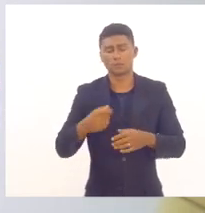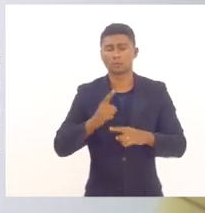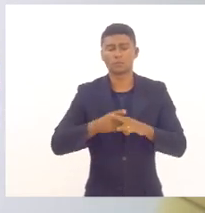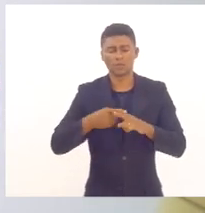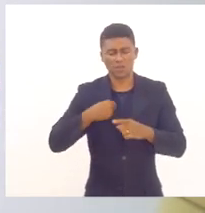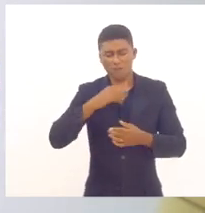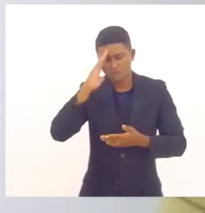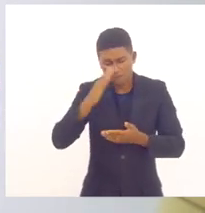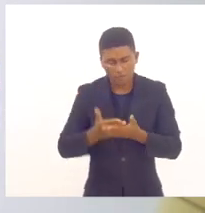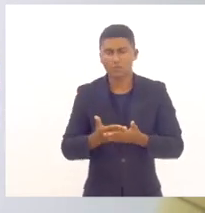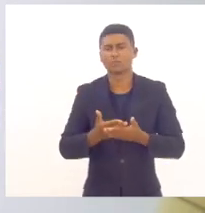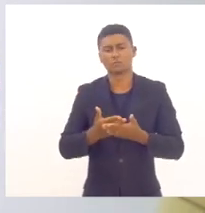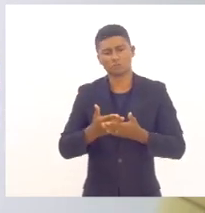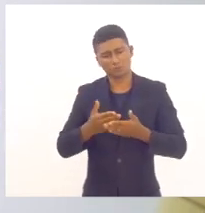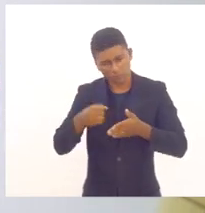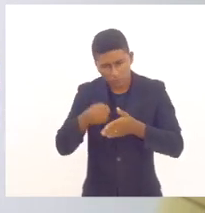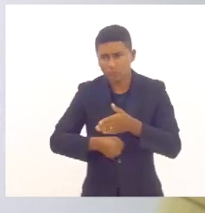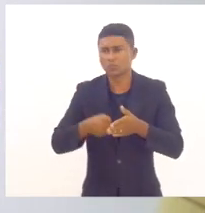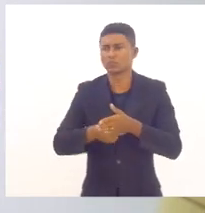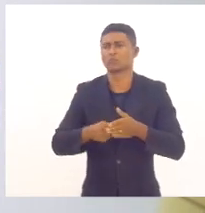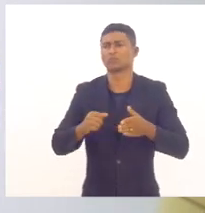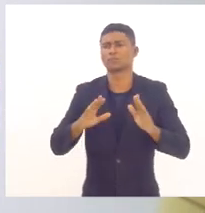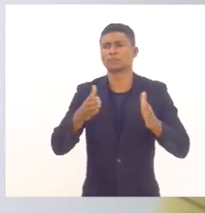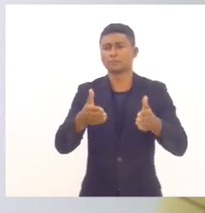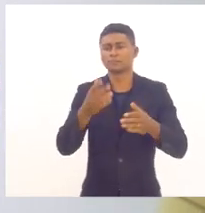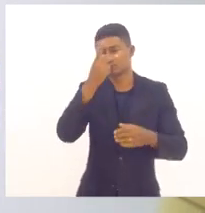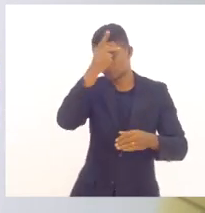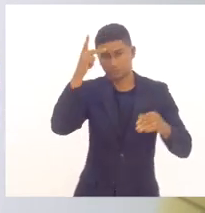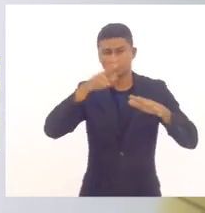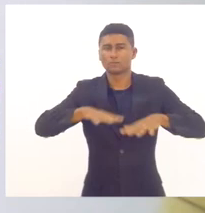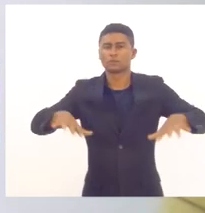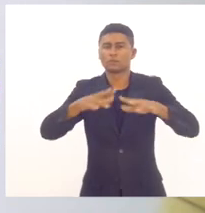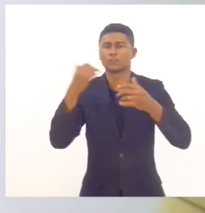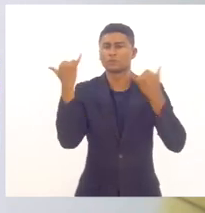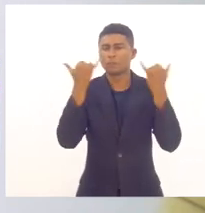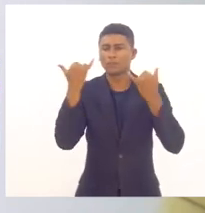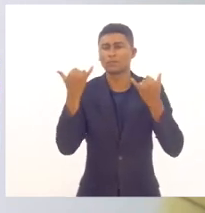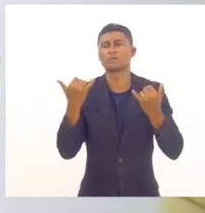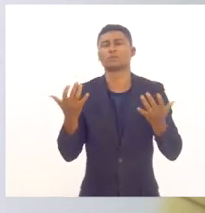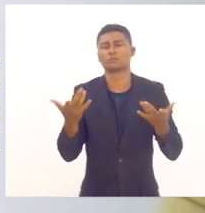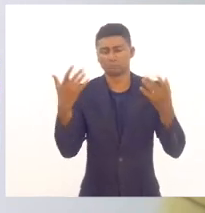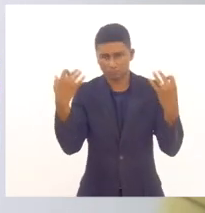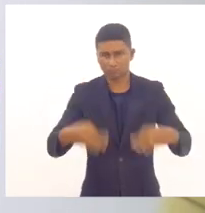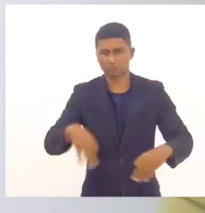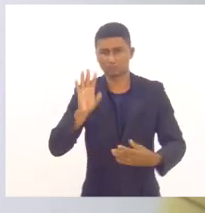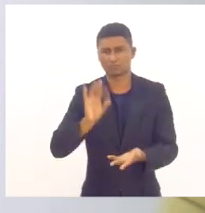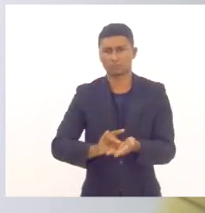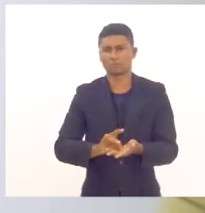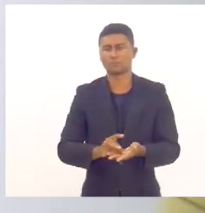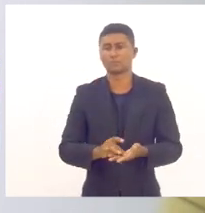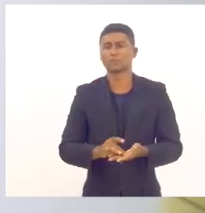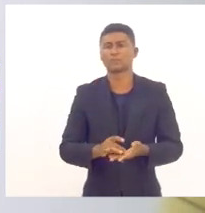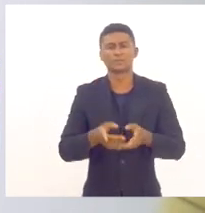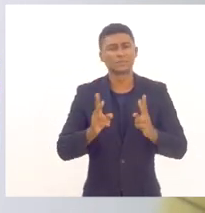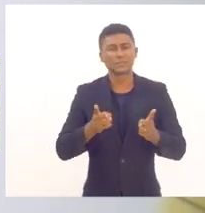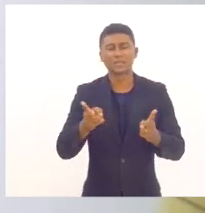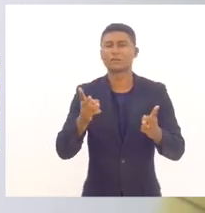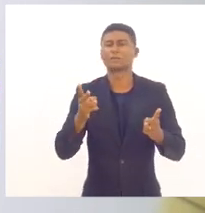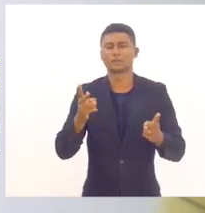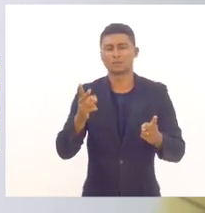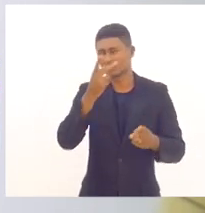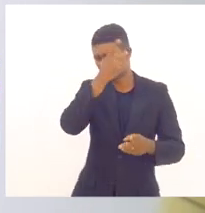acredito e lutando para que todo mundo tenha informação para não reproduzir errado. E eu sou desrespeitada o tempo